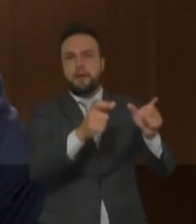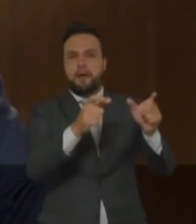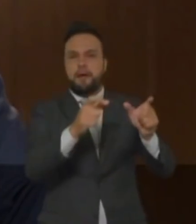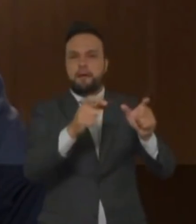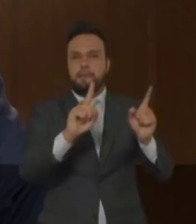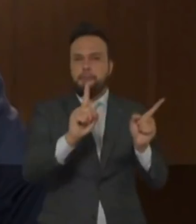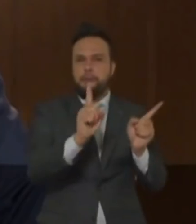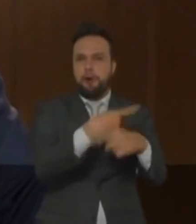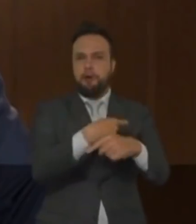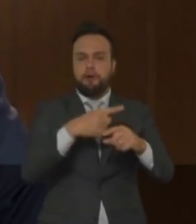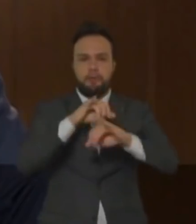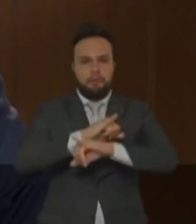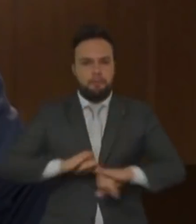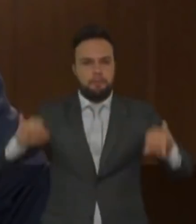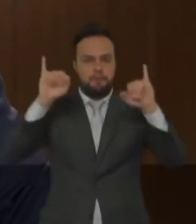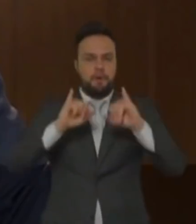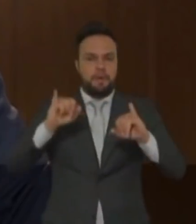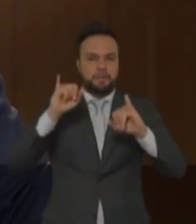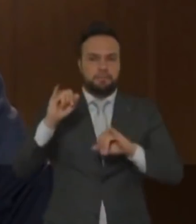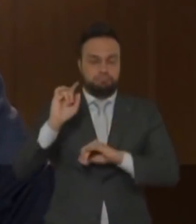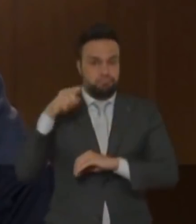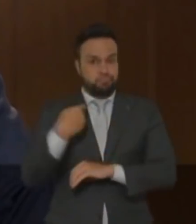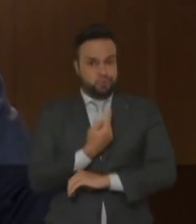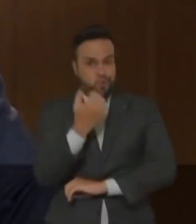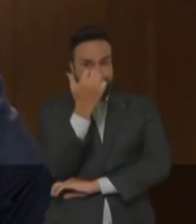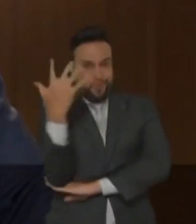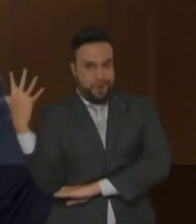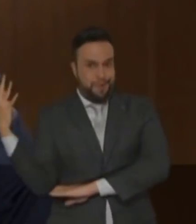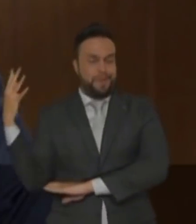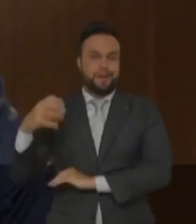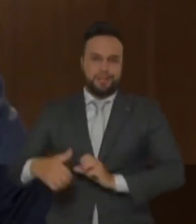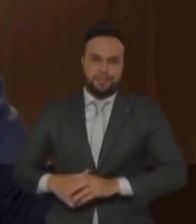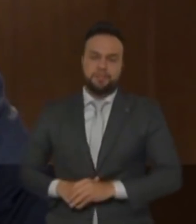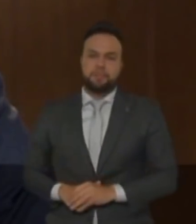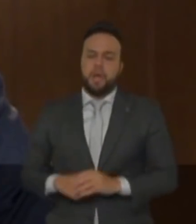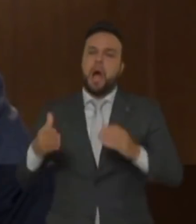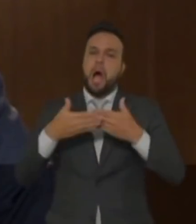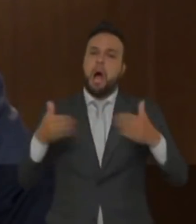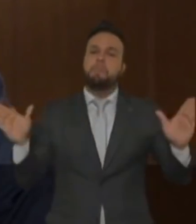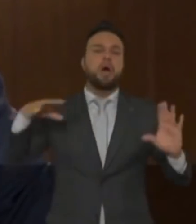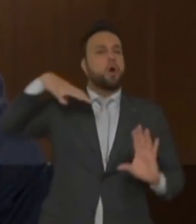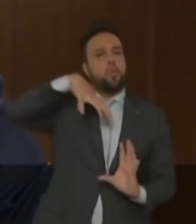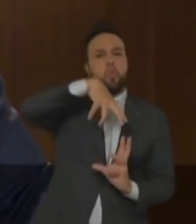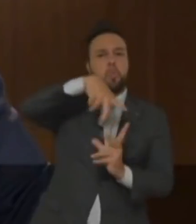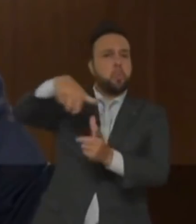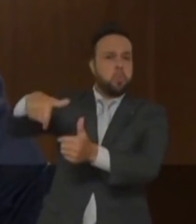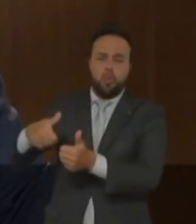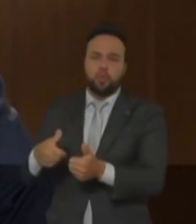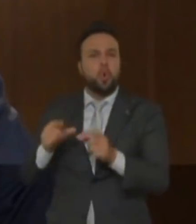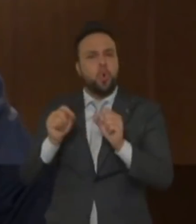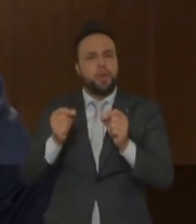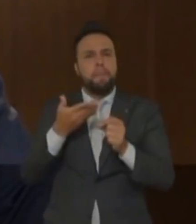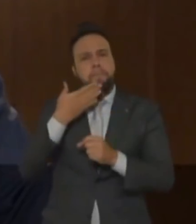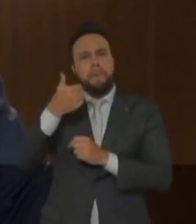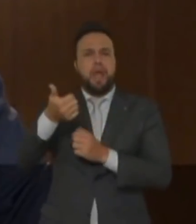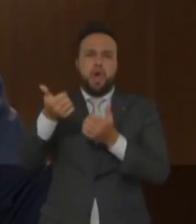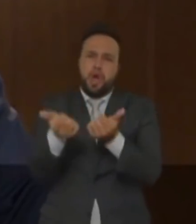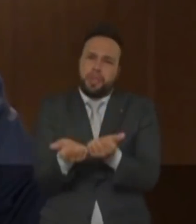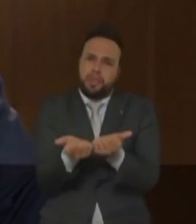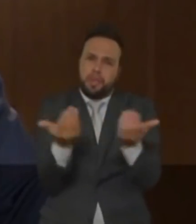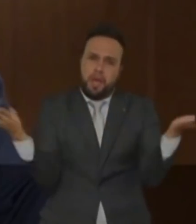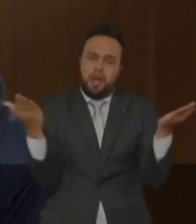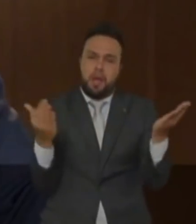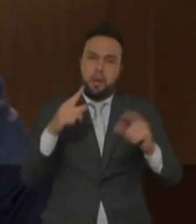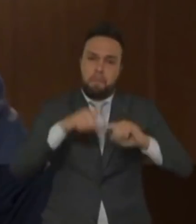tanto interesse em propagar desinformações sobre o nosso meio ambiente estamos abertos para o mundo naquilo